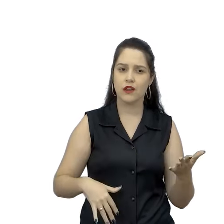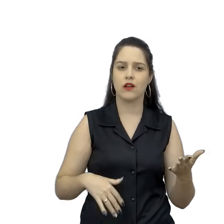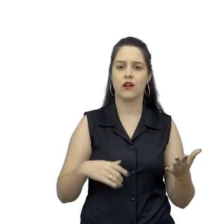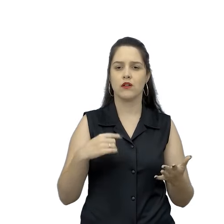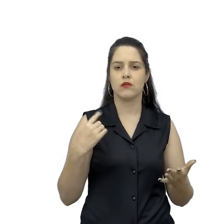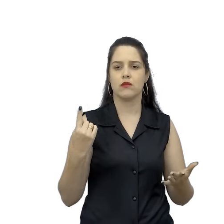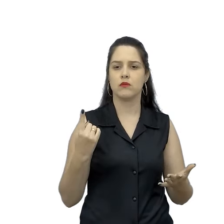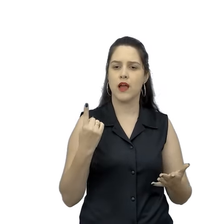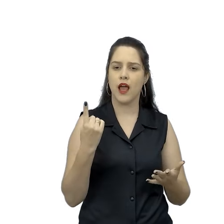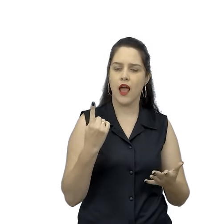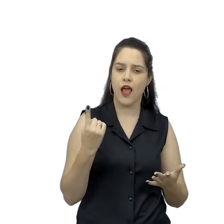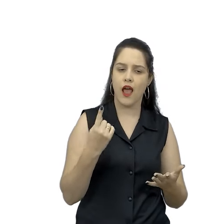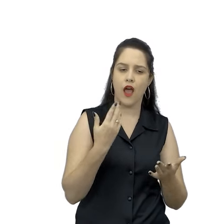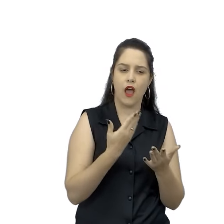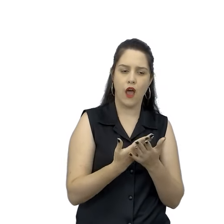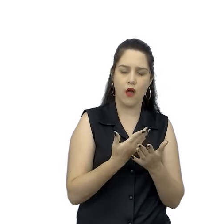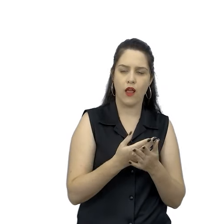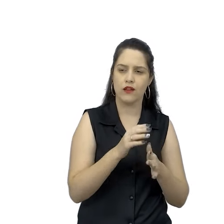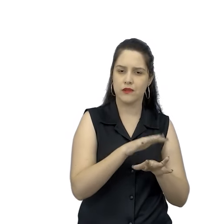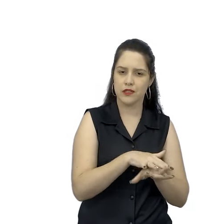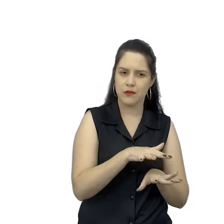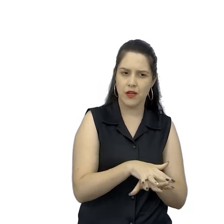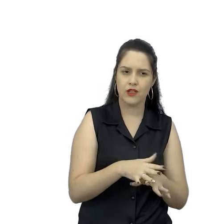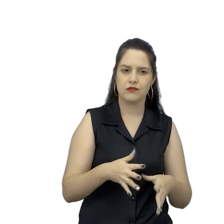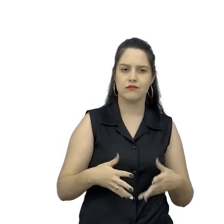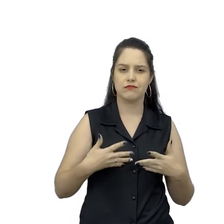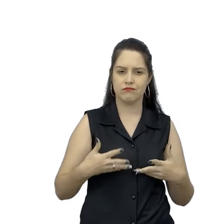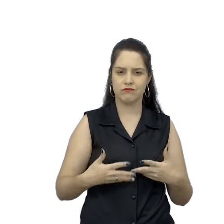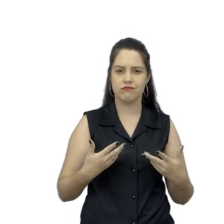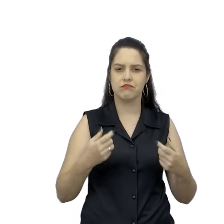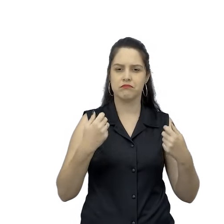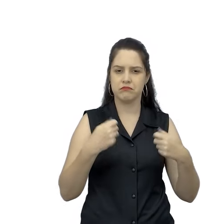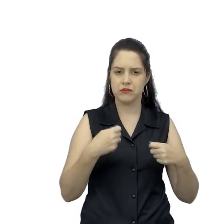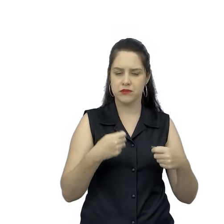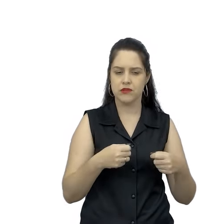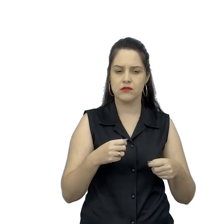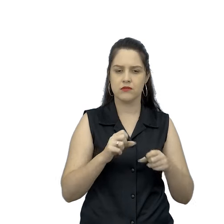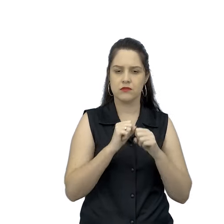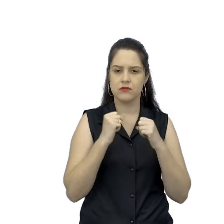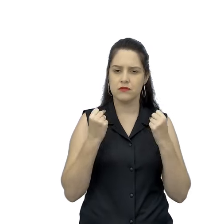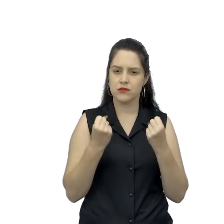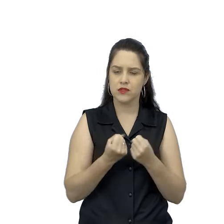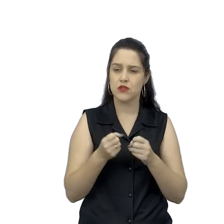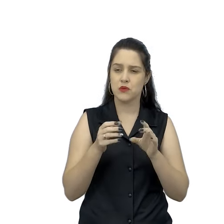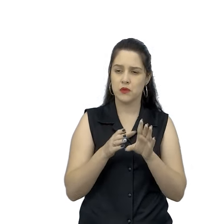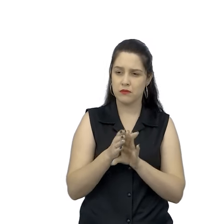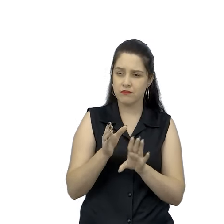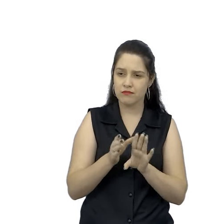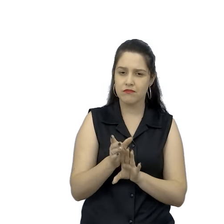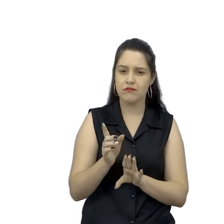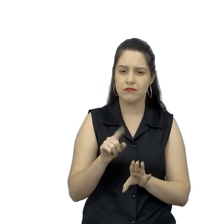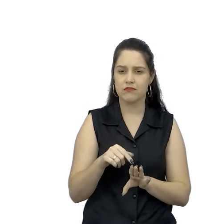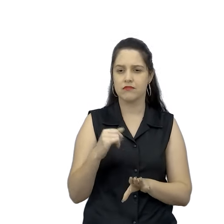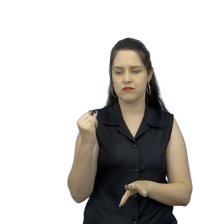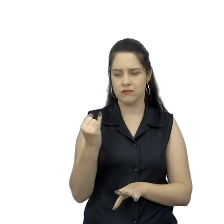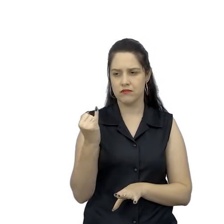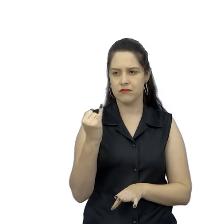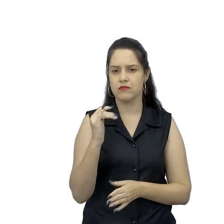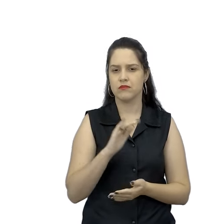uma argumentação matemática, um raciocínio, a sistematização, né, desses conceitos, envolvendo também a